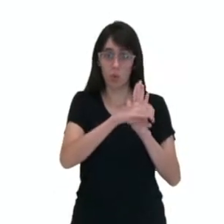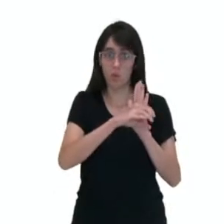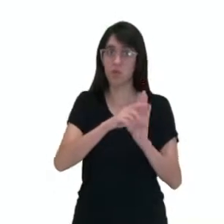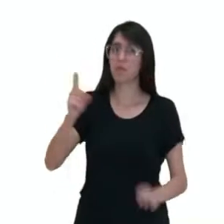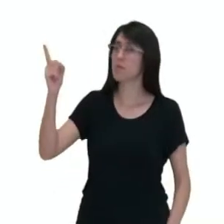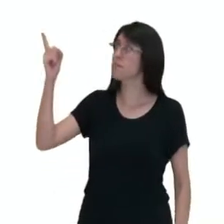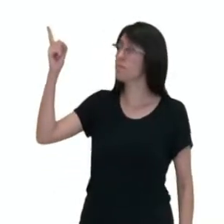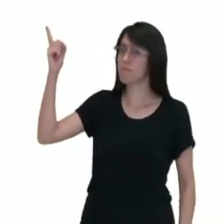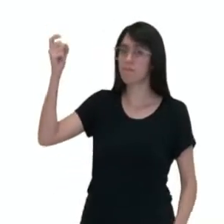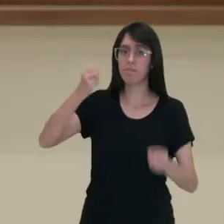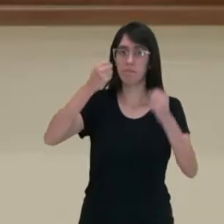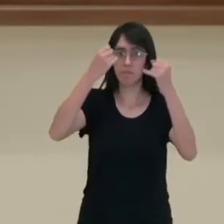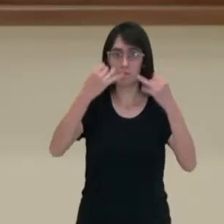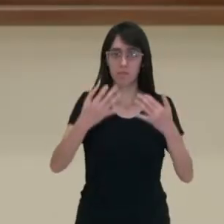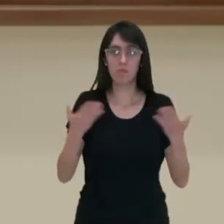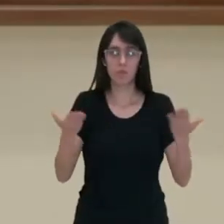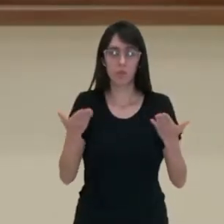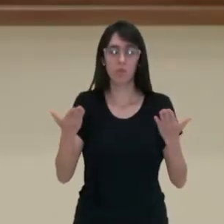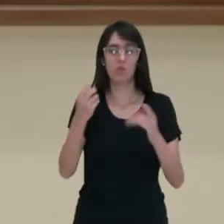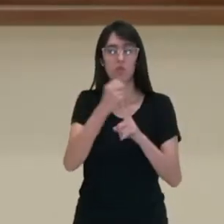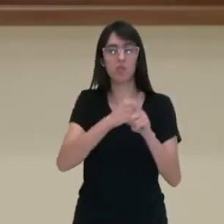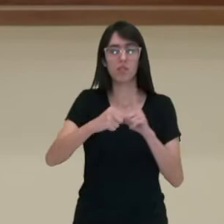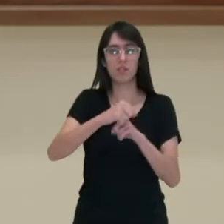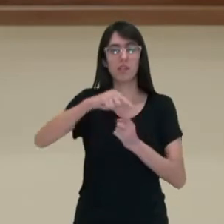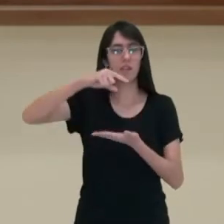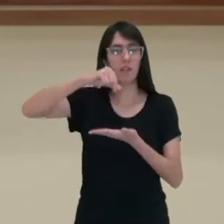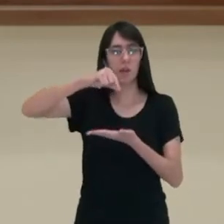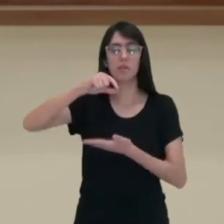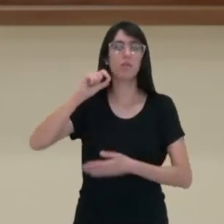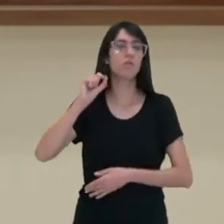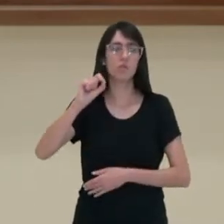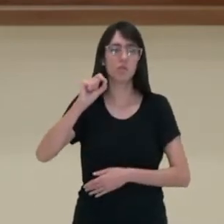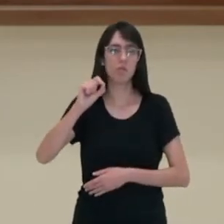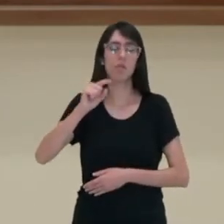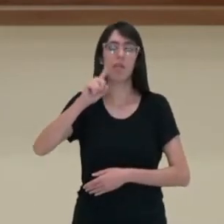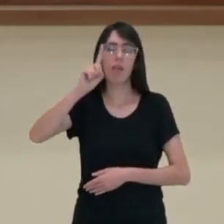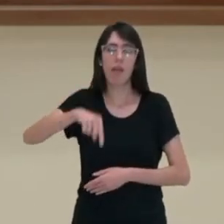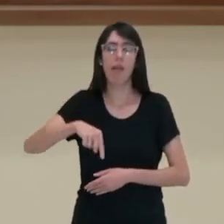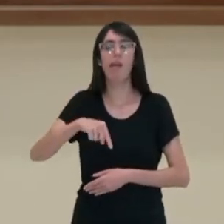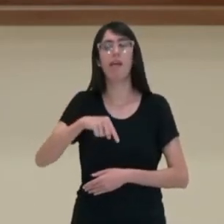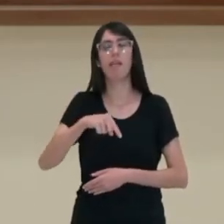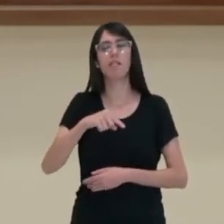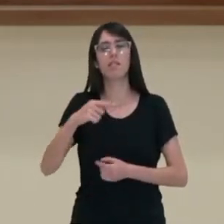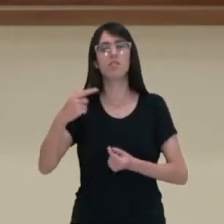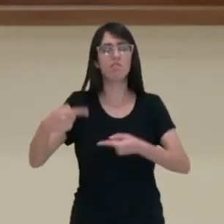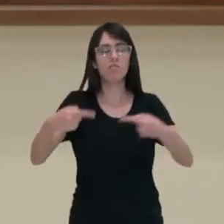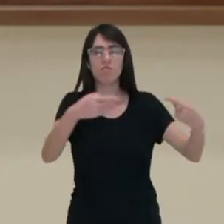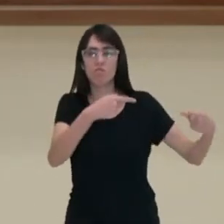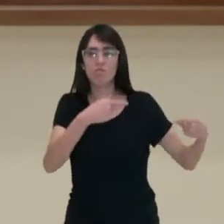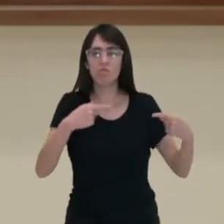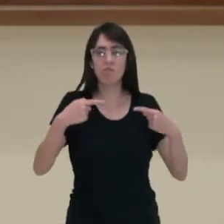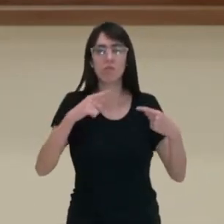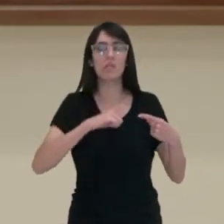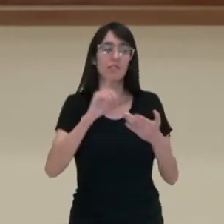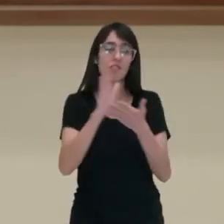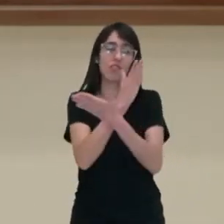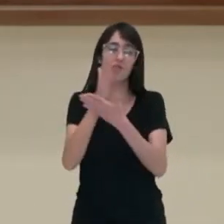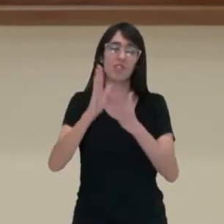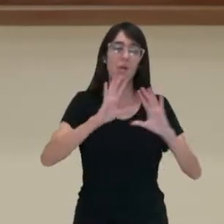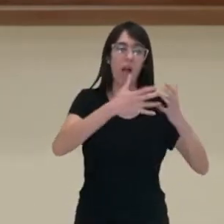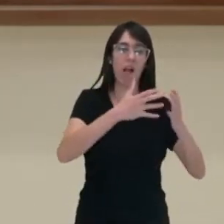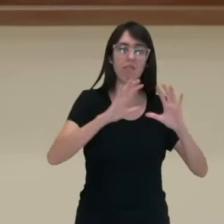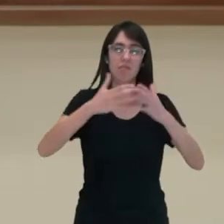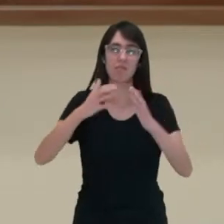desigualdade social na sociedade capitalista vai estar atrelada a uma discussão sobre a divisão de classes, que é um